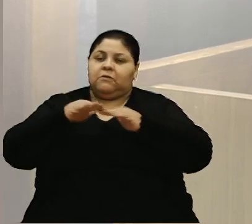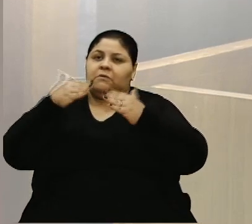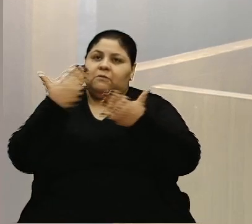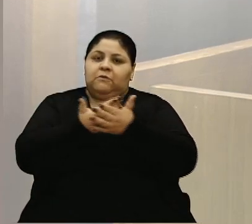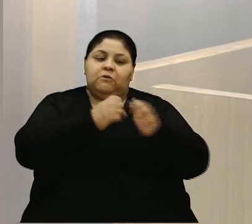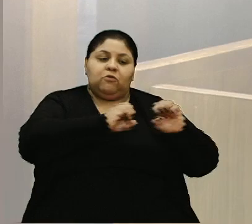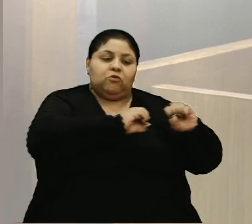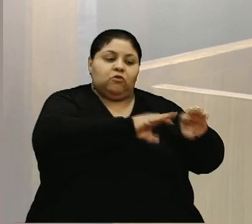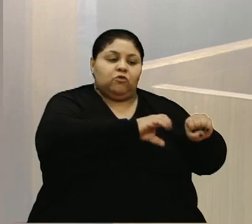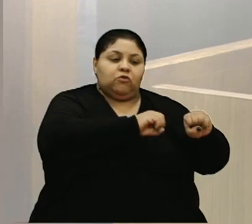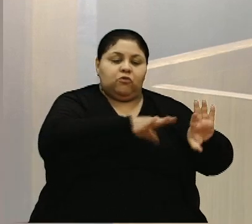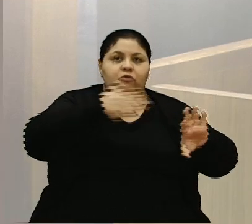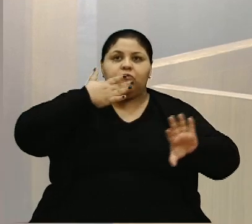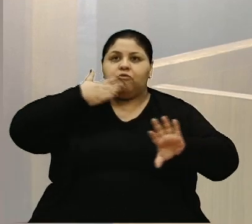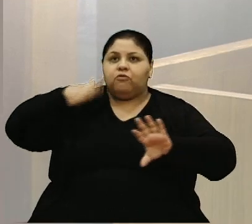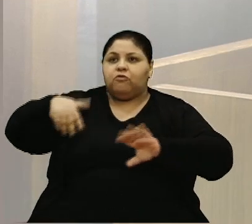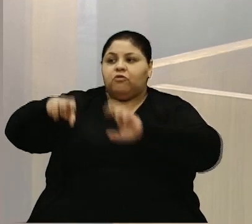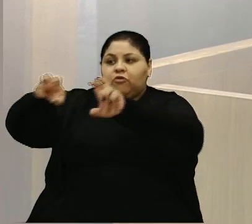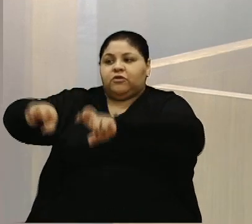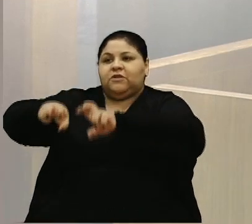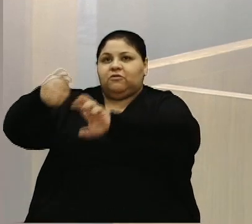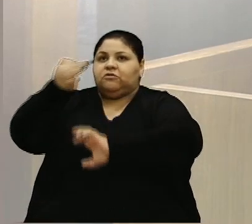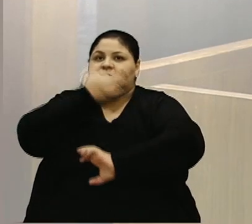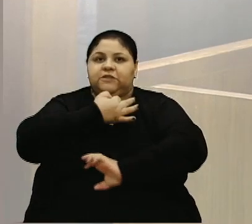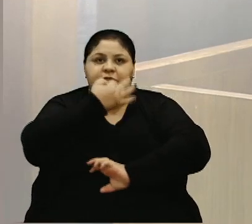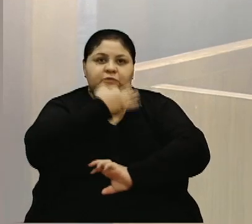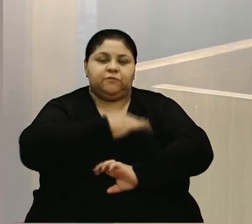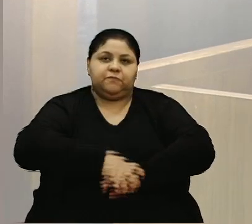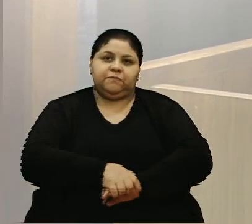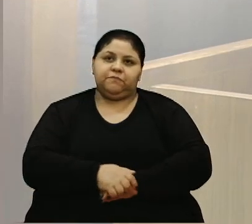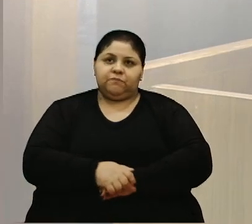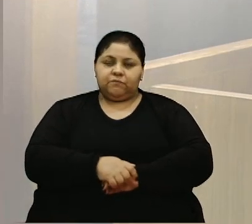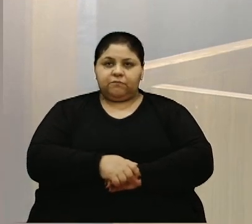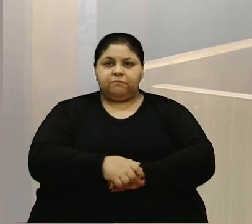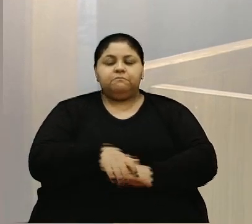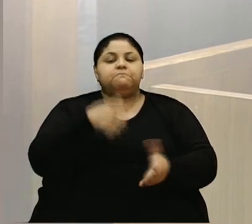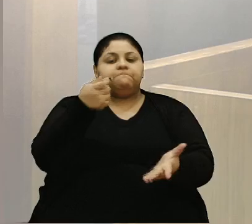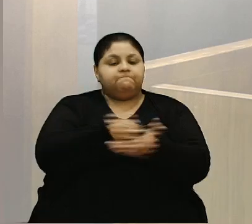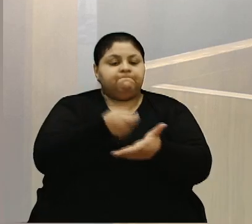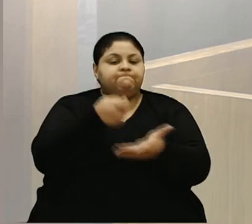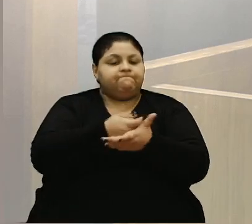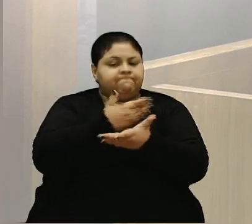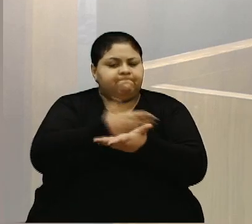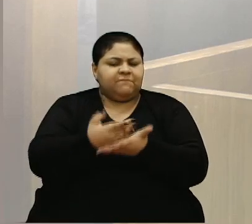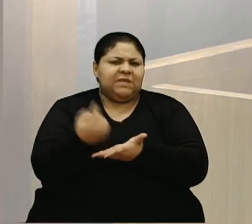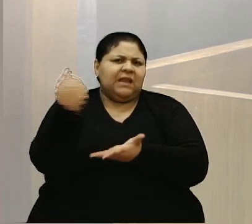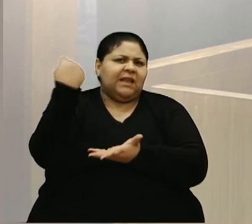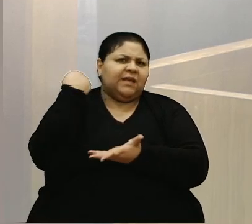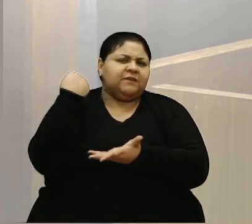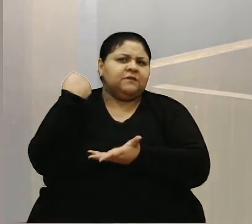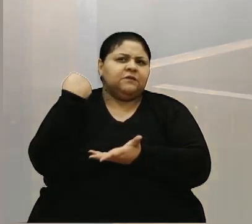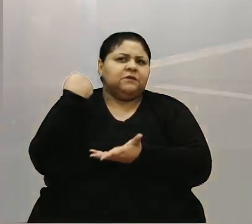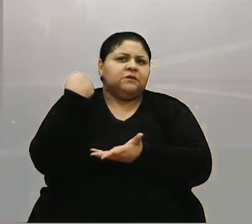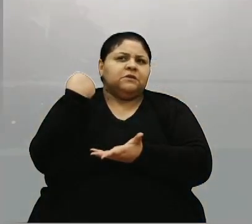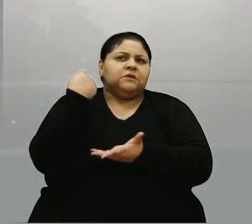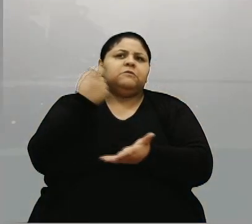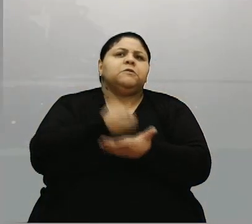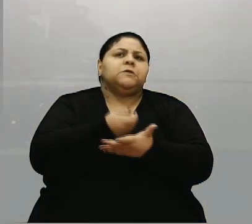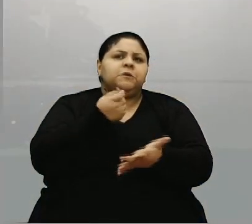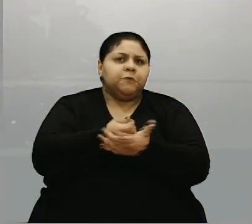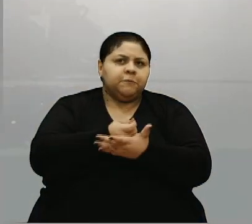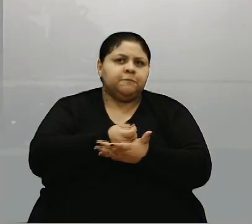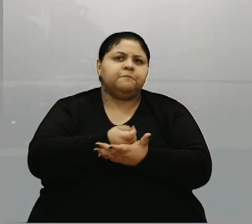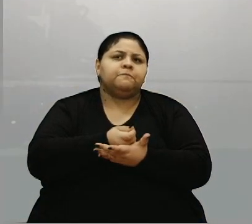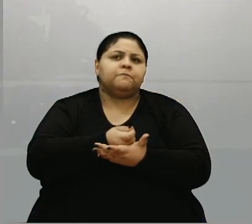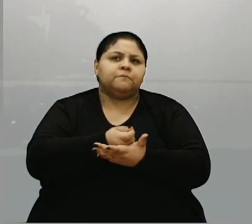educação infantil do interior do município de Caxias do Sul. Uma luta que começou lá atrás, muito batalhada. Uma